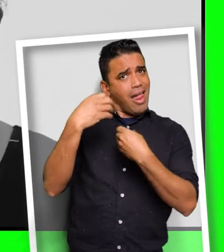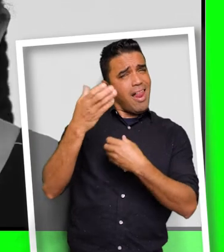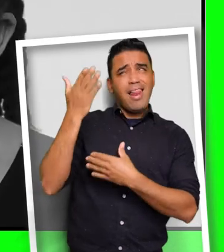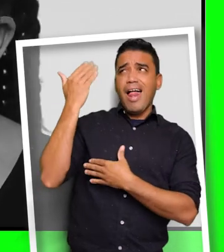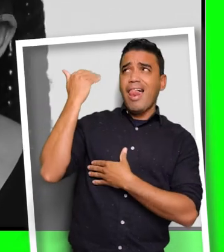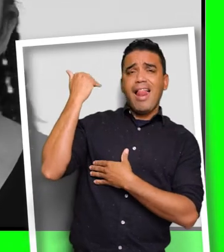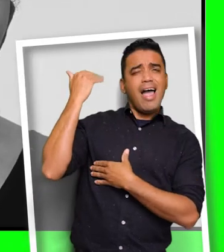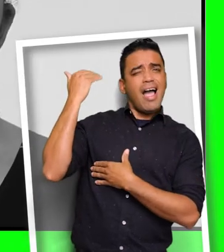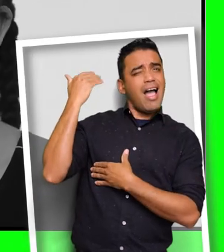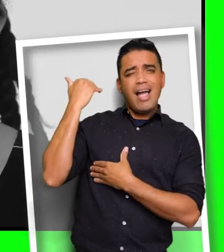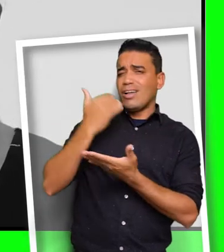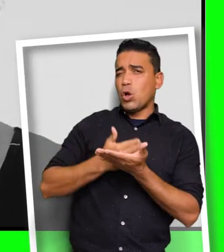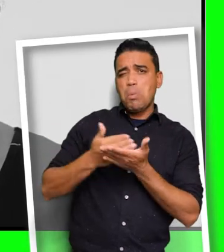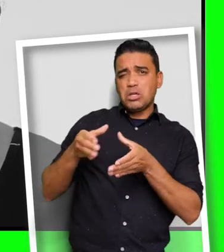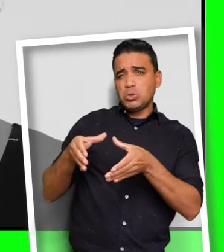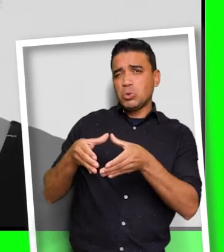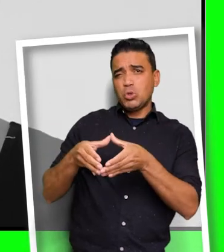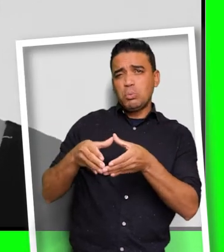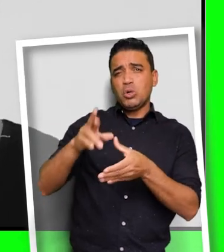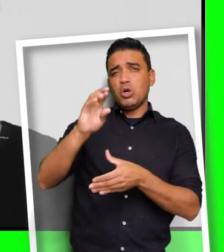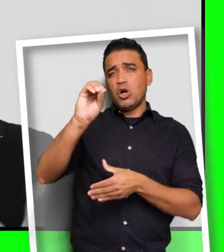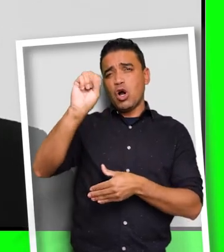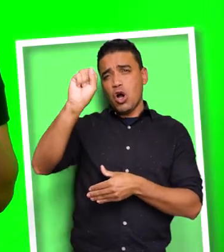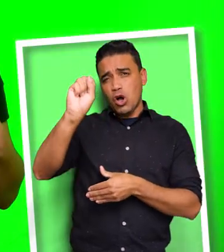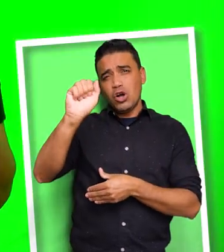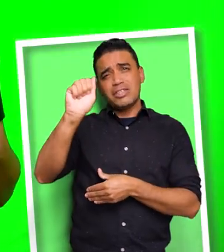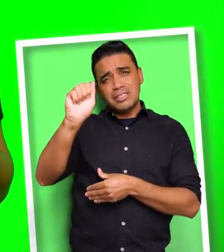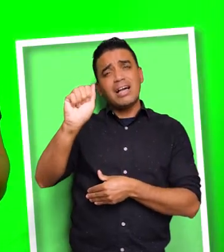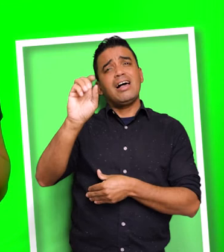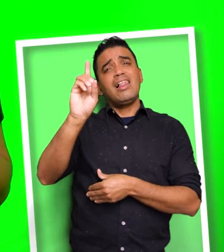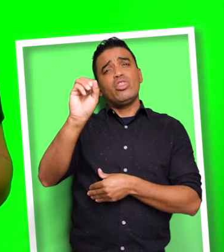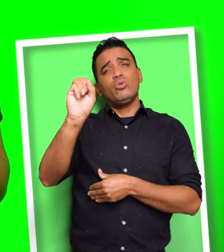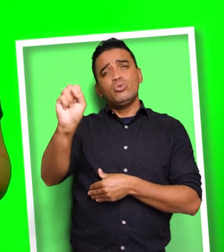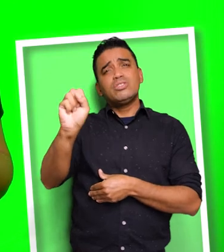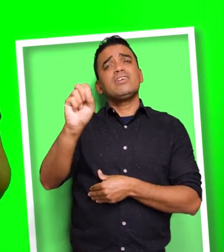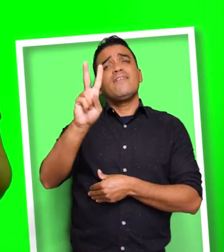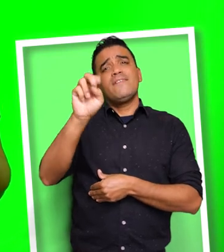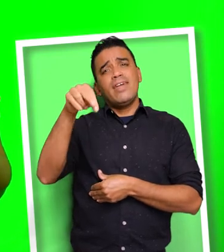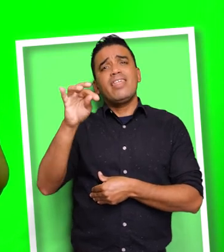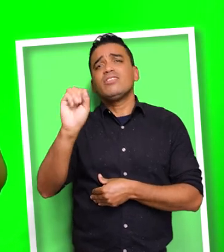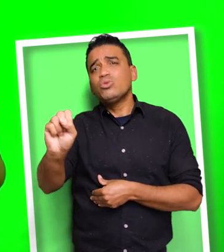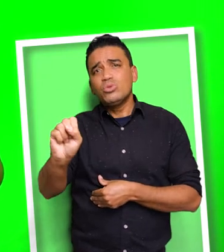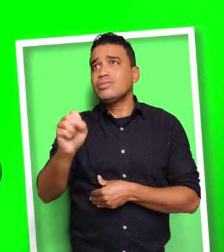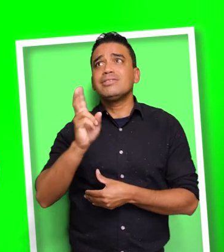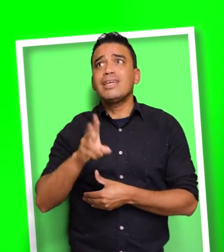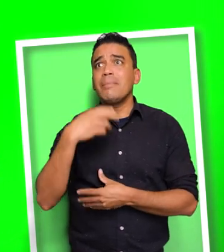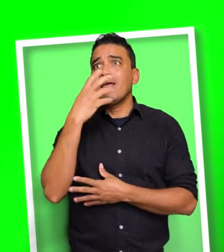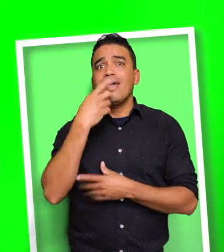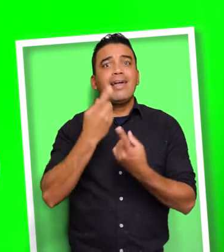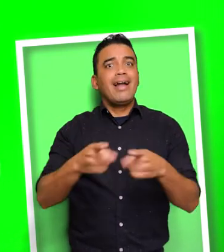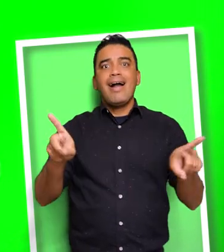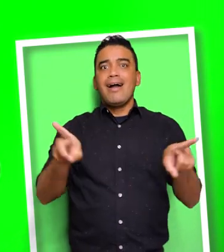lá atrás, desde o Rosa dos Ventos, que ela já desenvolvia com o coro cênico, sempre é um